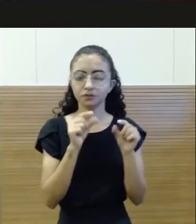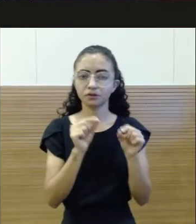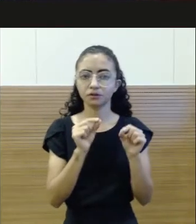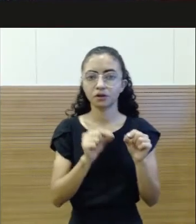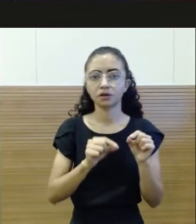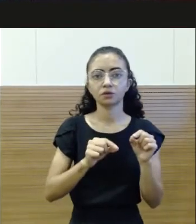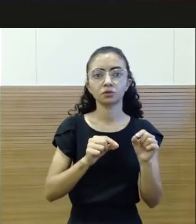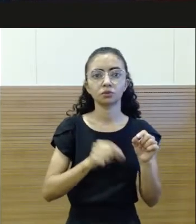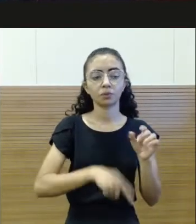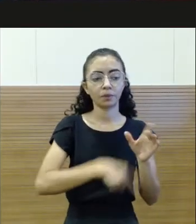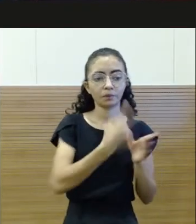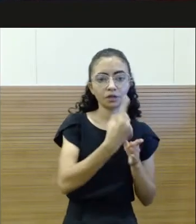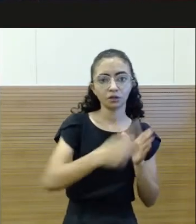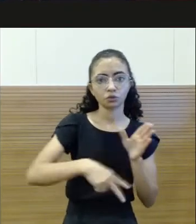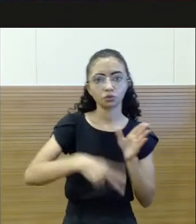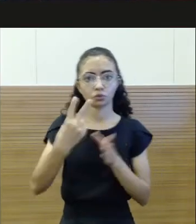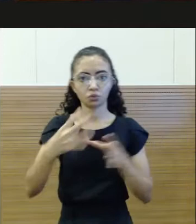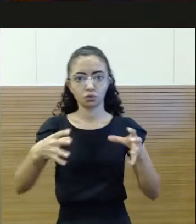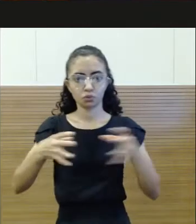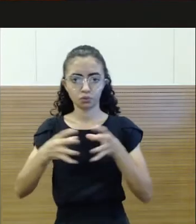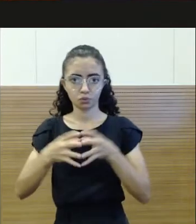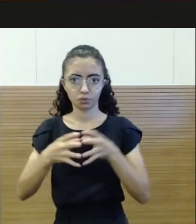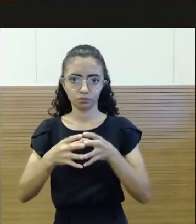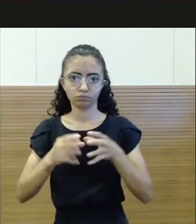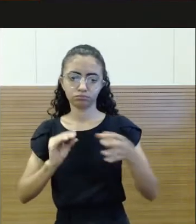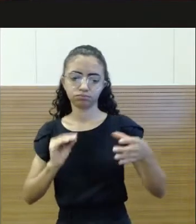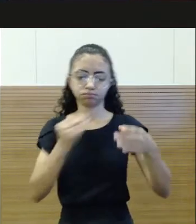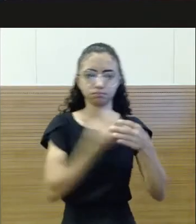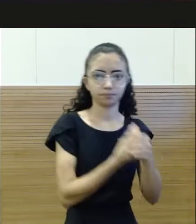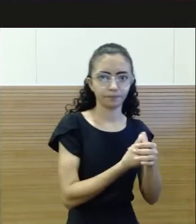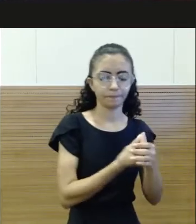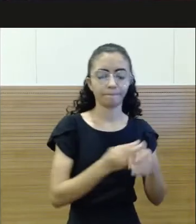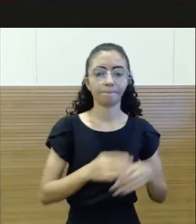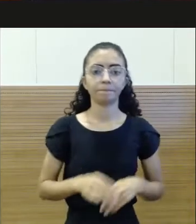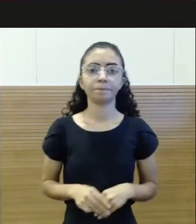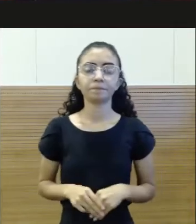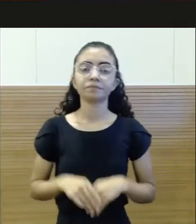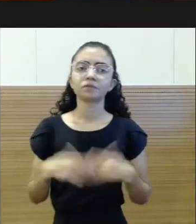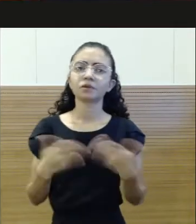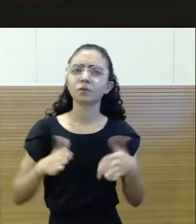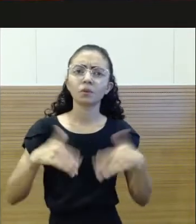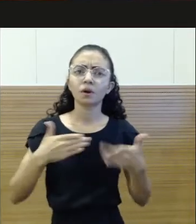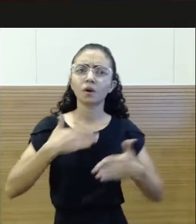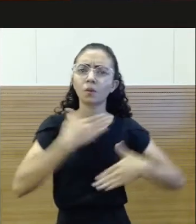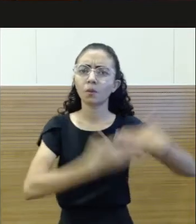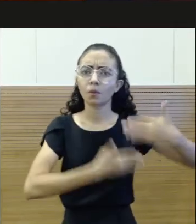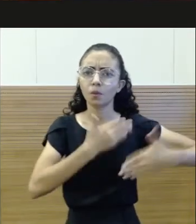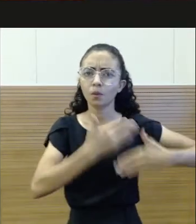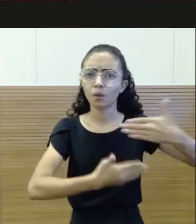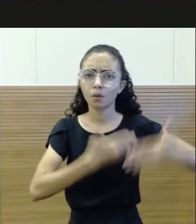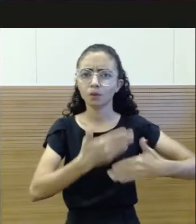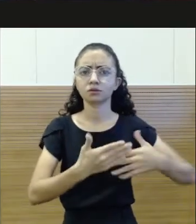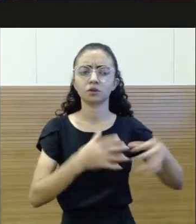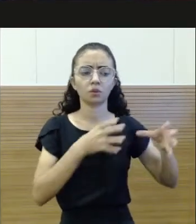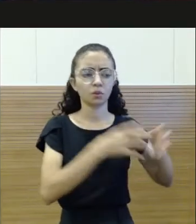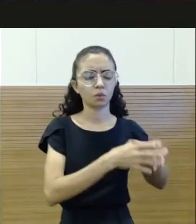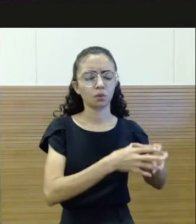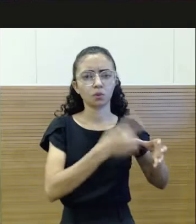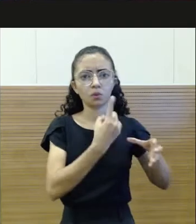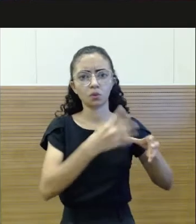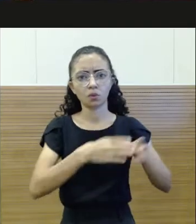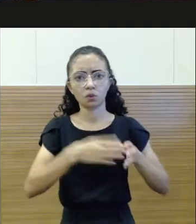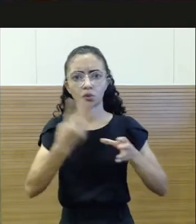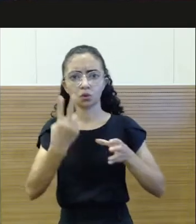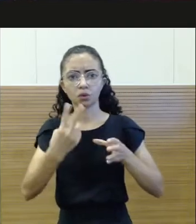segundo grupo. Não é? Que processos eu utilizo para chegar no grupo 1, grupo 2 e 3